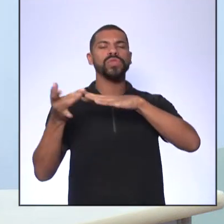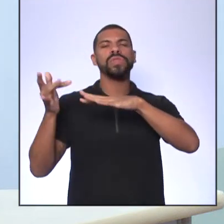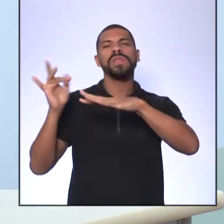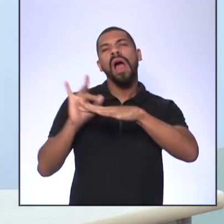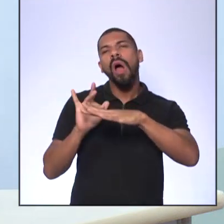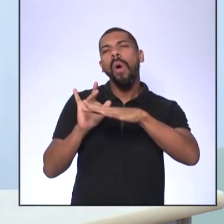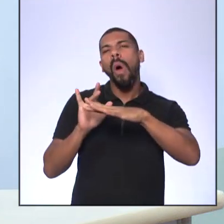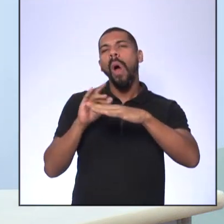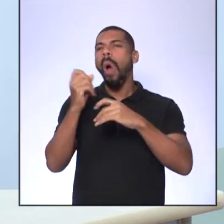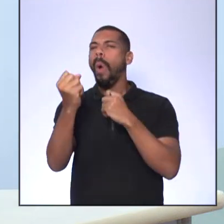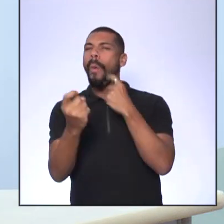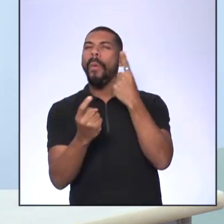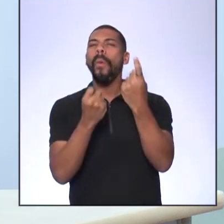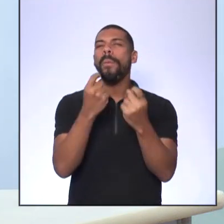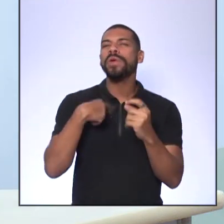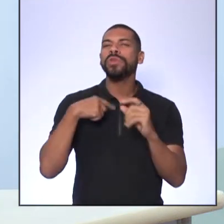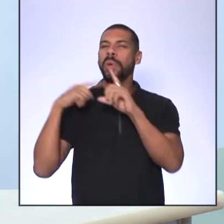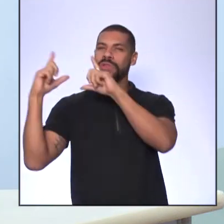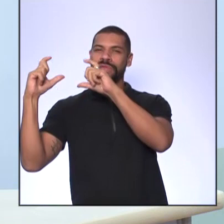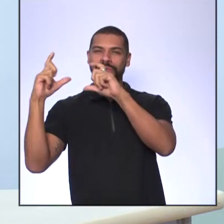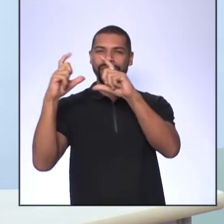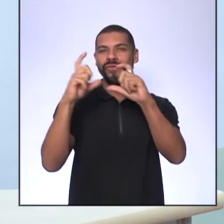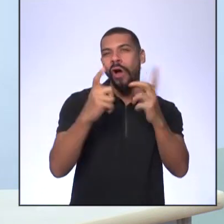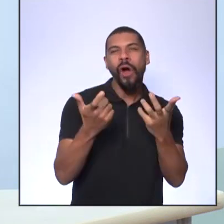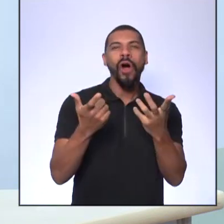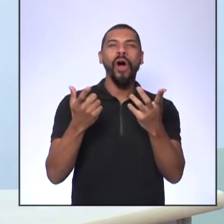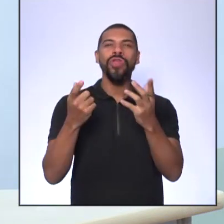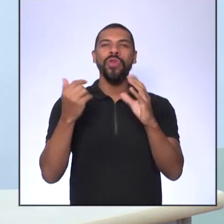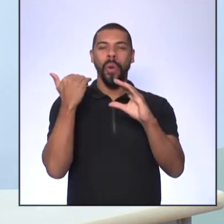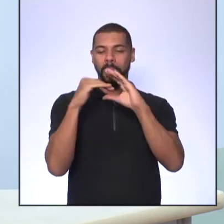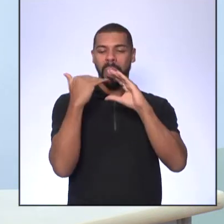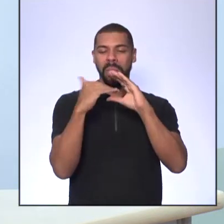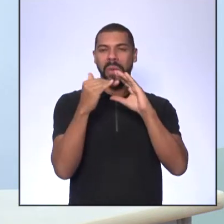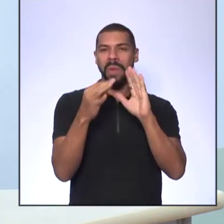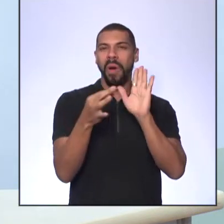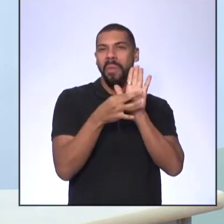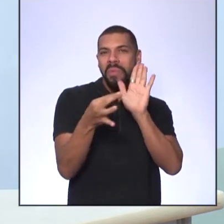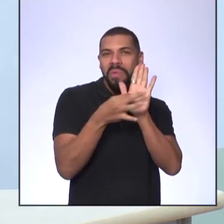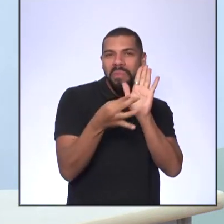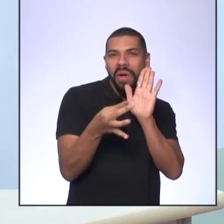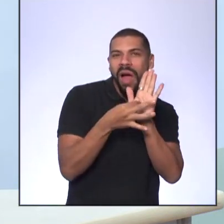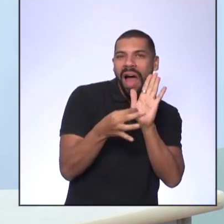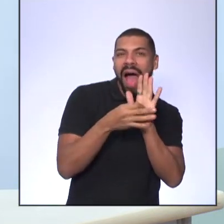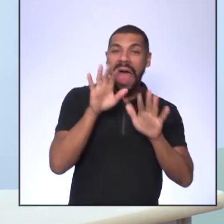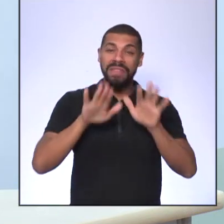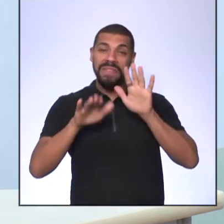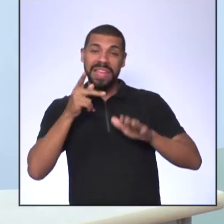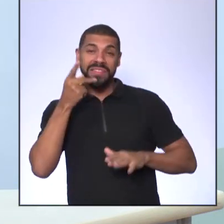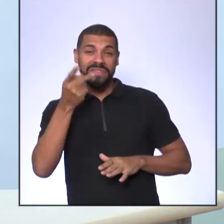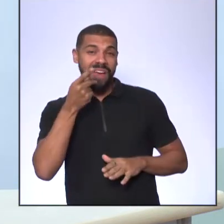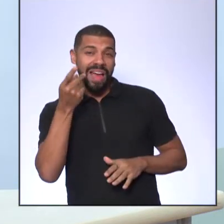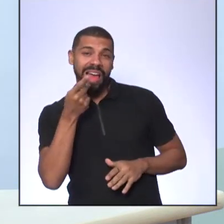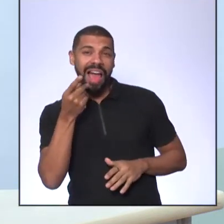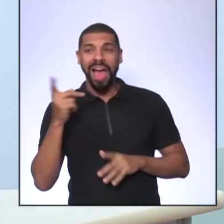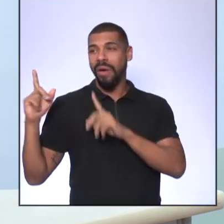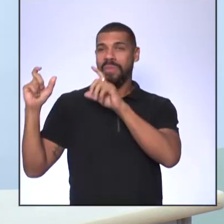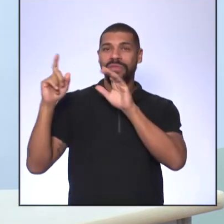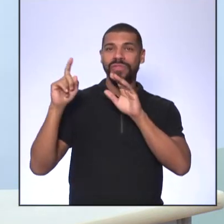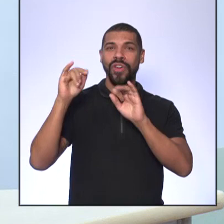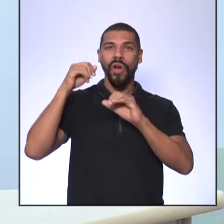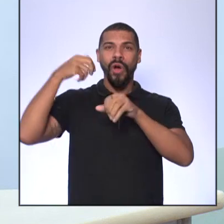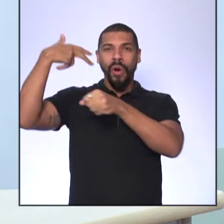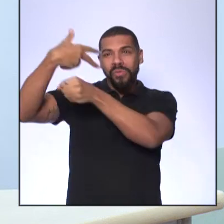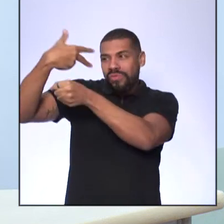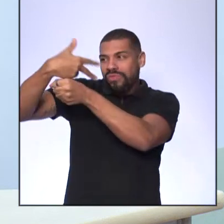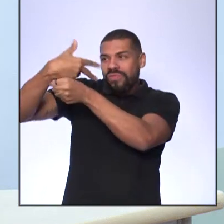gente consegue postar as nossas fotos, postar comentários, comentar as fotos, as postagens, os vídeos de